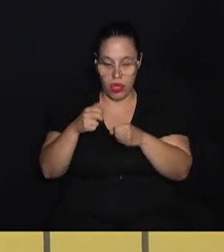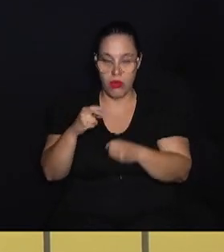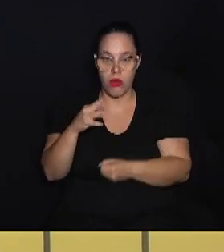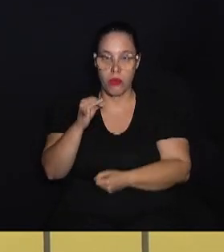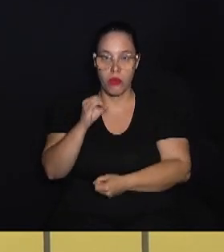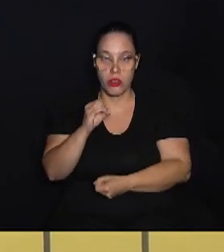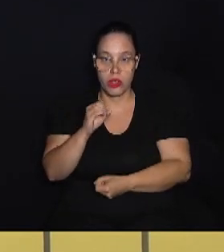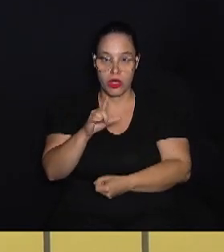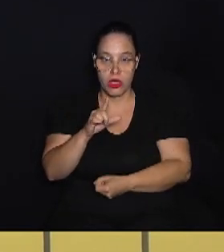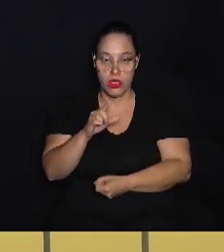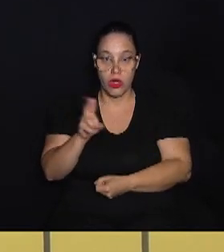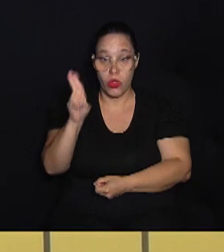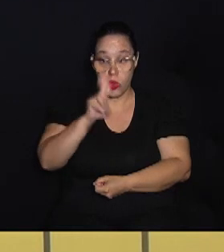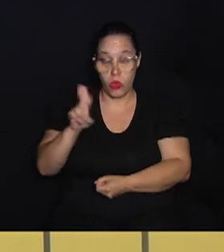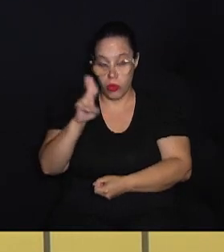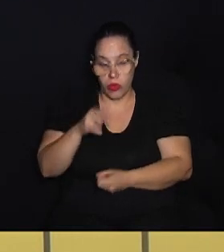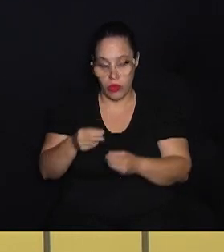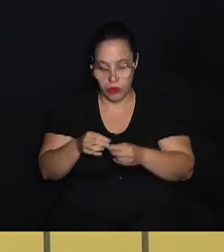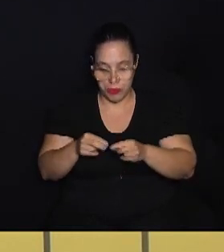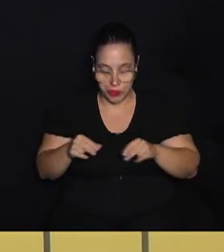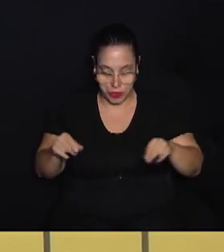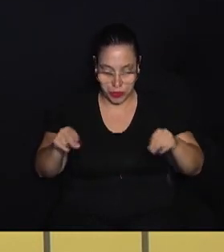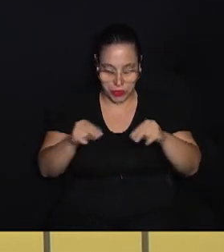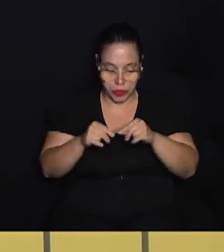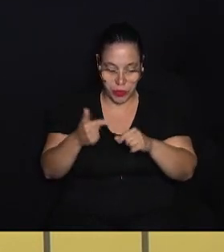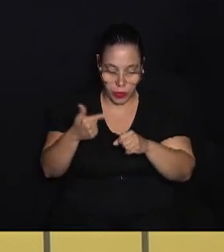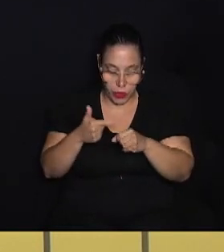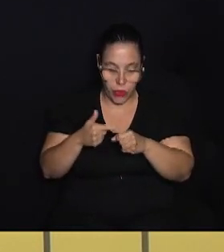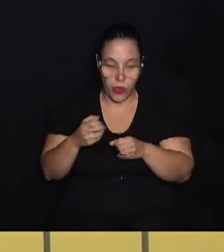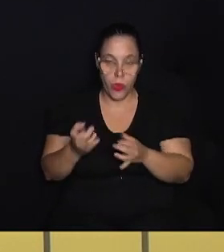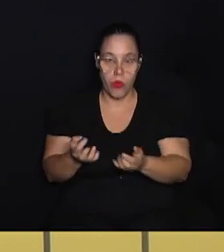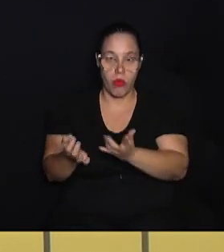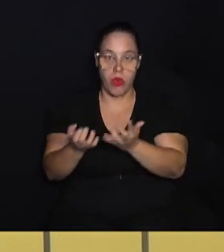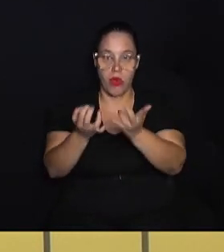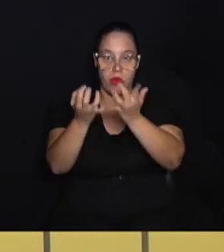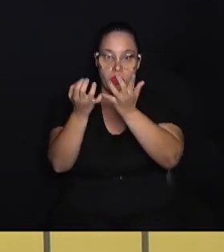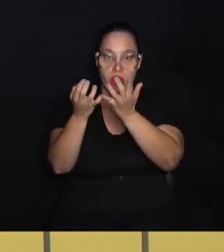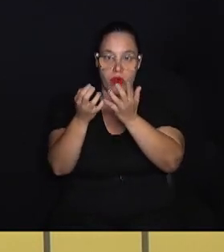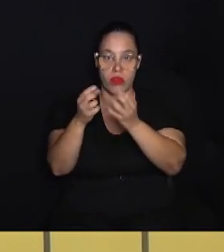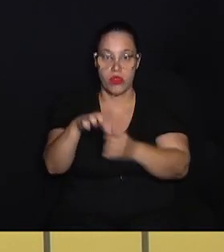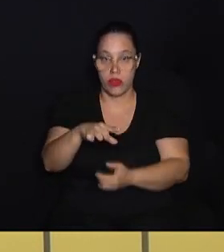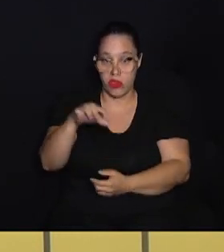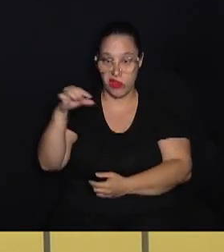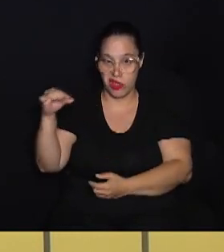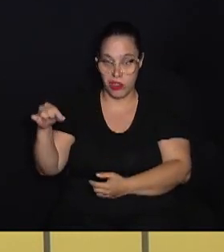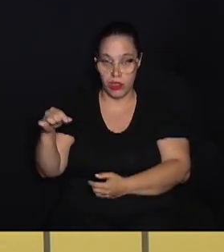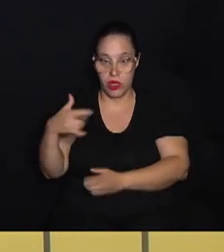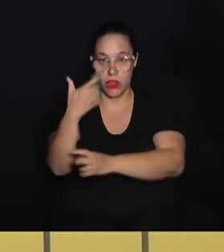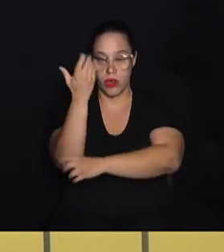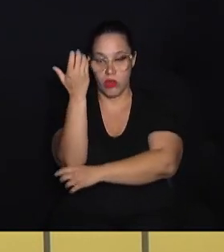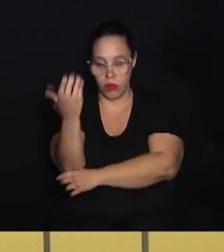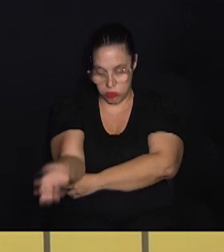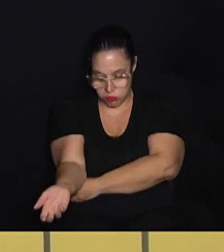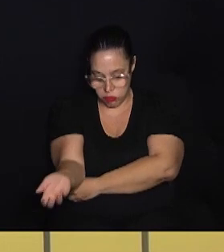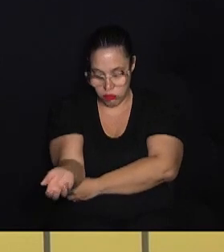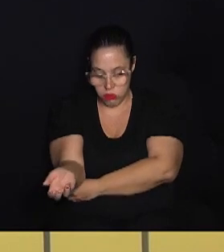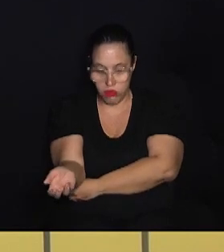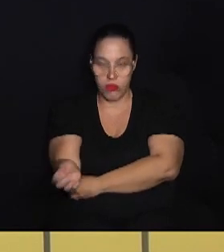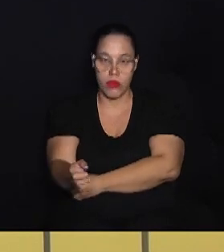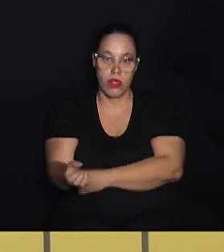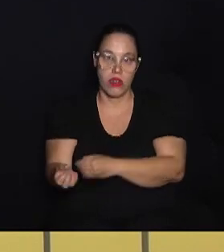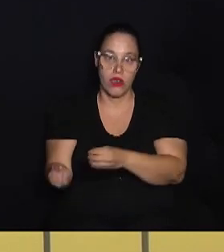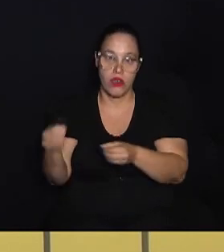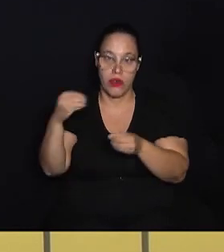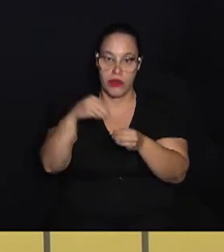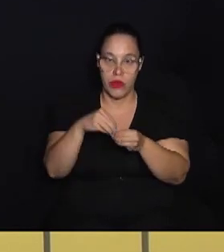de mudança de uso da terra. Não só queima, mas, por exemplo, você tirar uma vegetação e